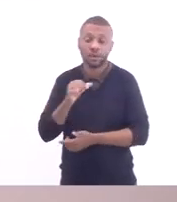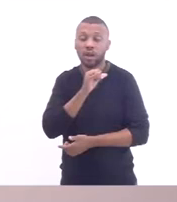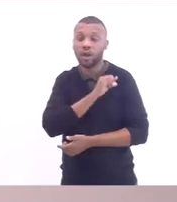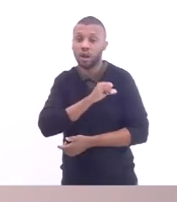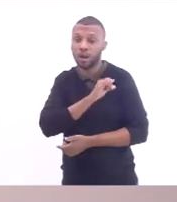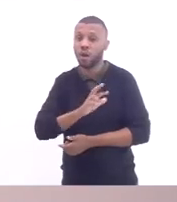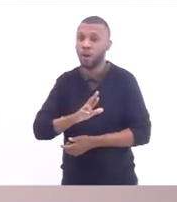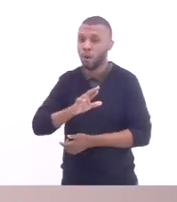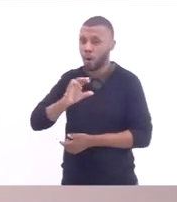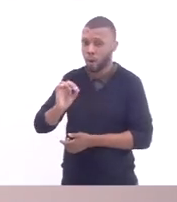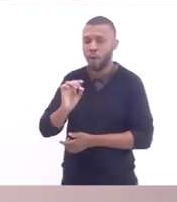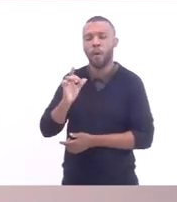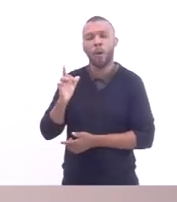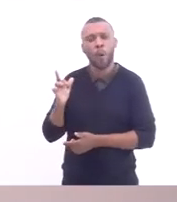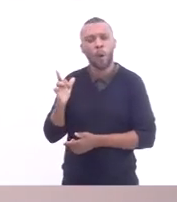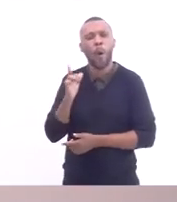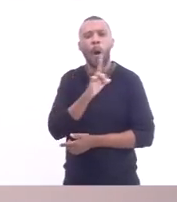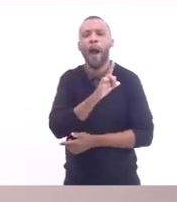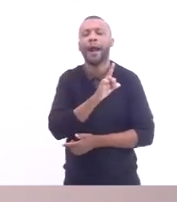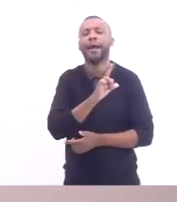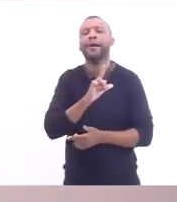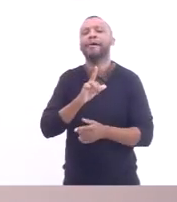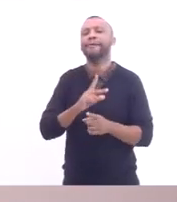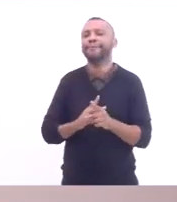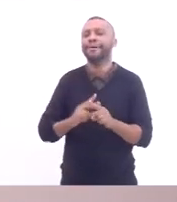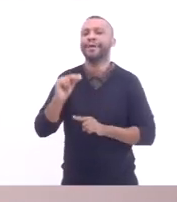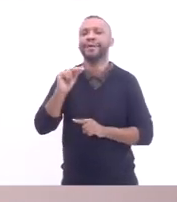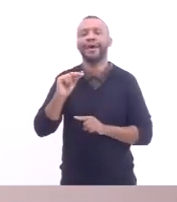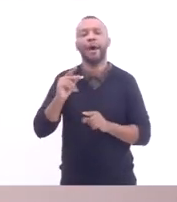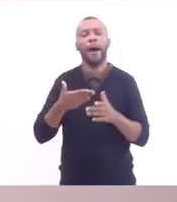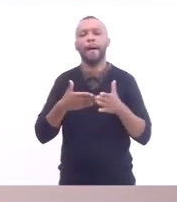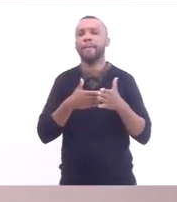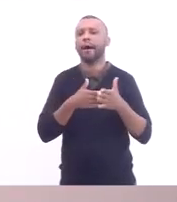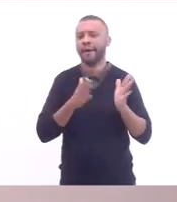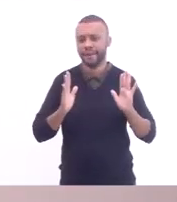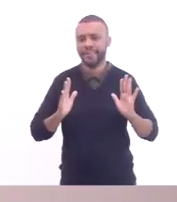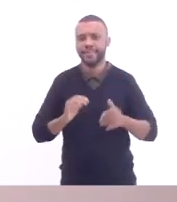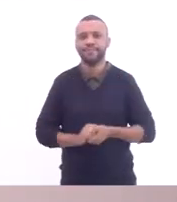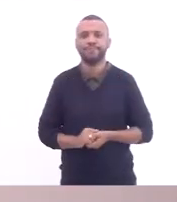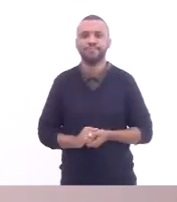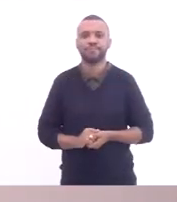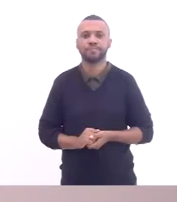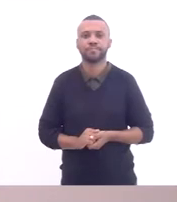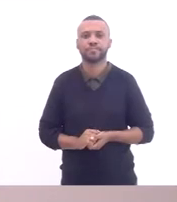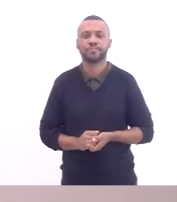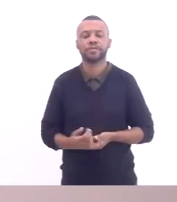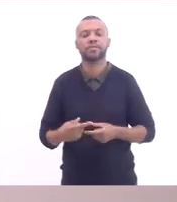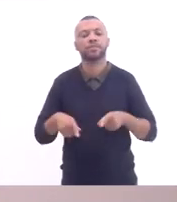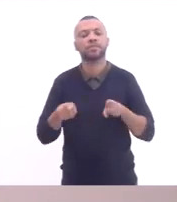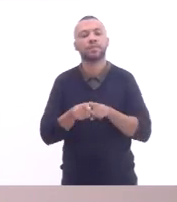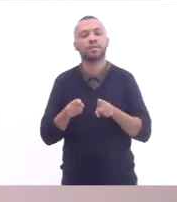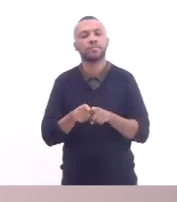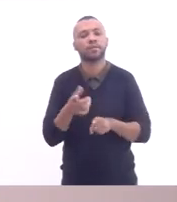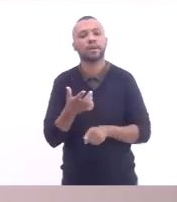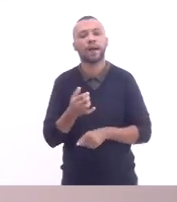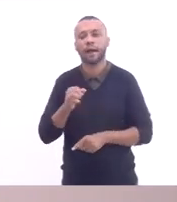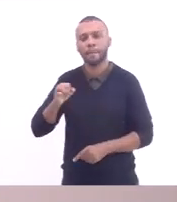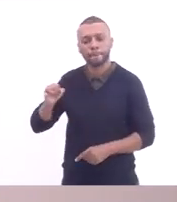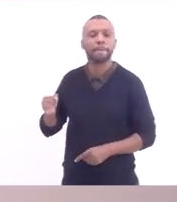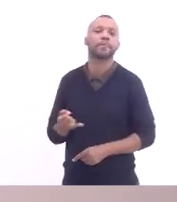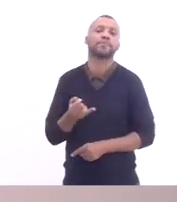Janeiro ultrapassa mais uma barreira. Eu queria aproveitar também a oportunidade para